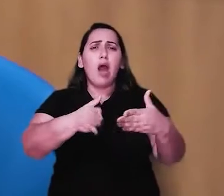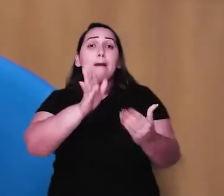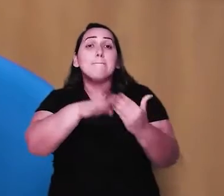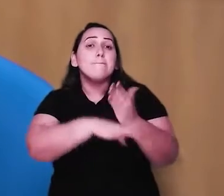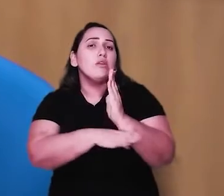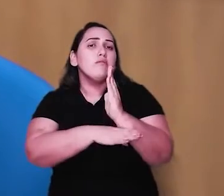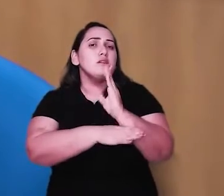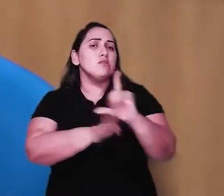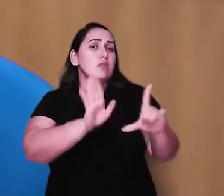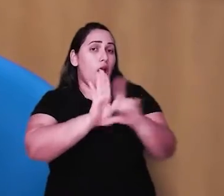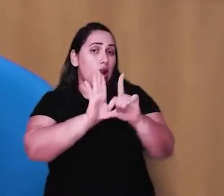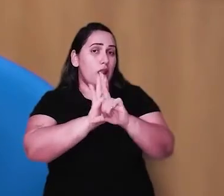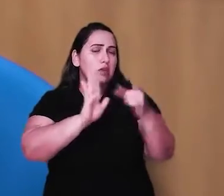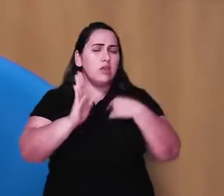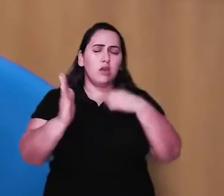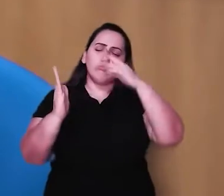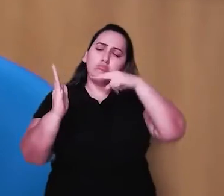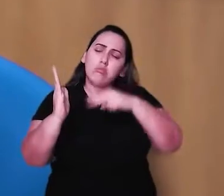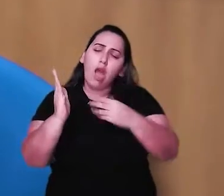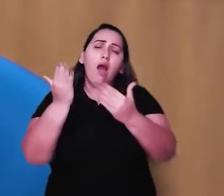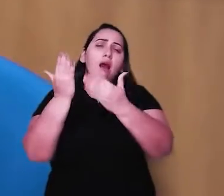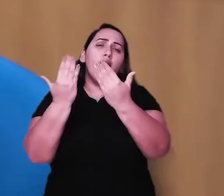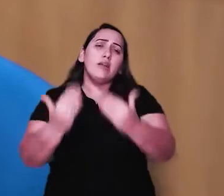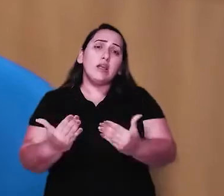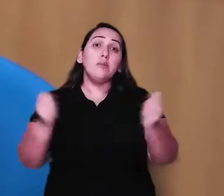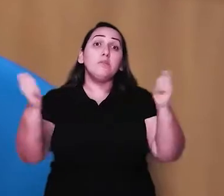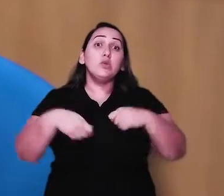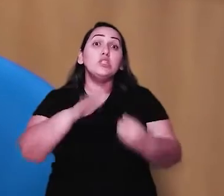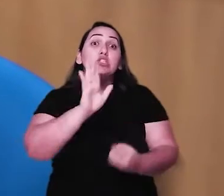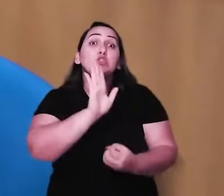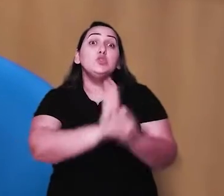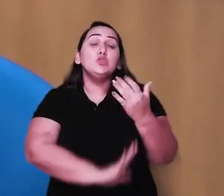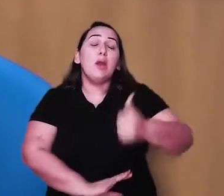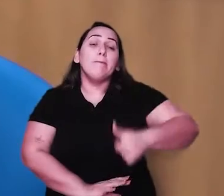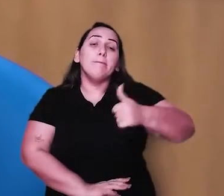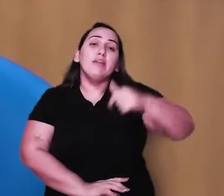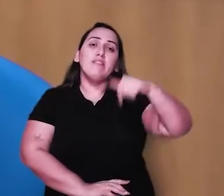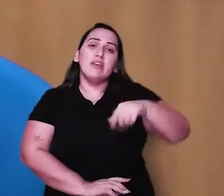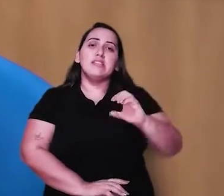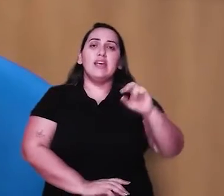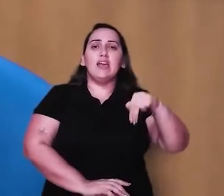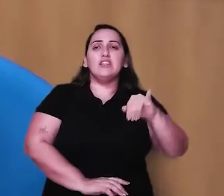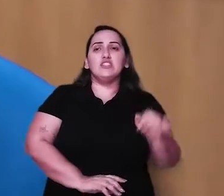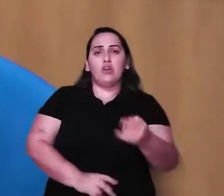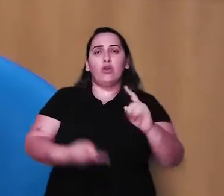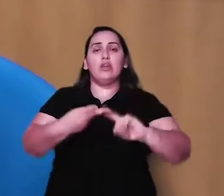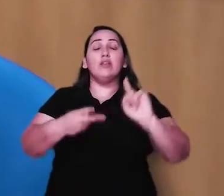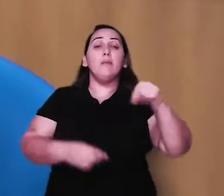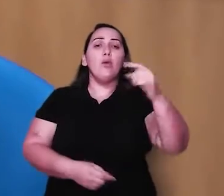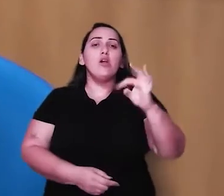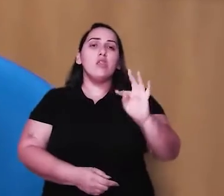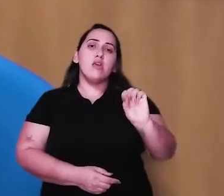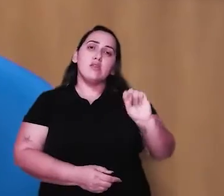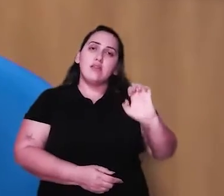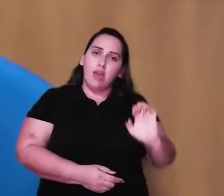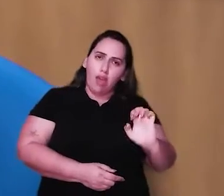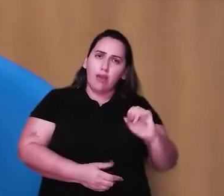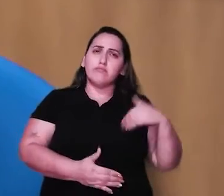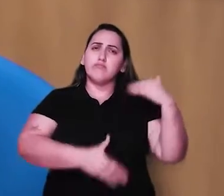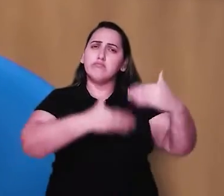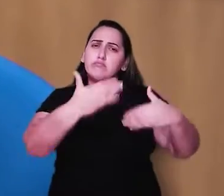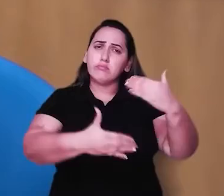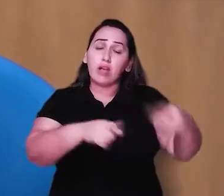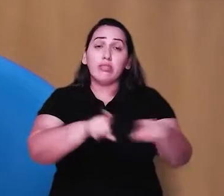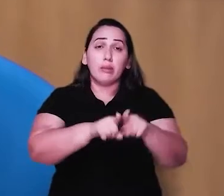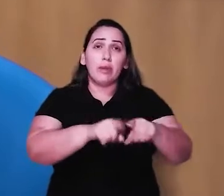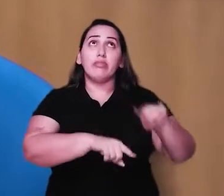da aprovação dessa lei que foram surgindo, primeiramente do CNJ, depois no TSE, e ao longo